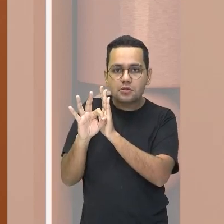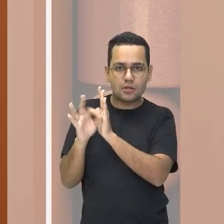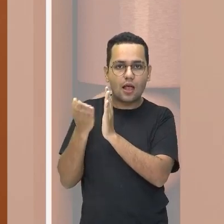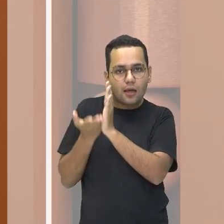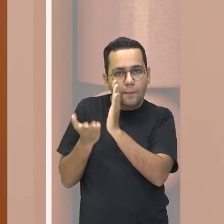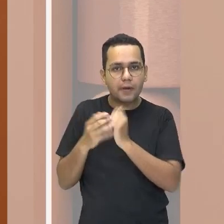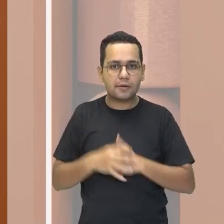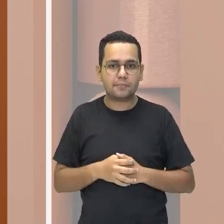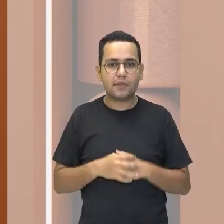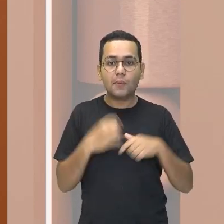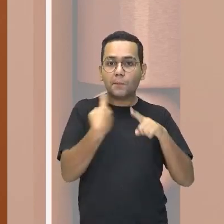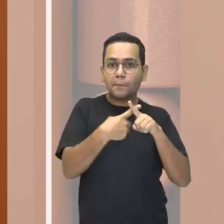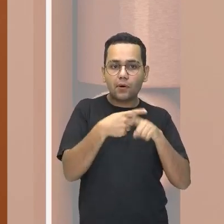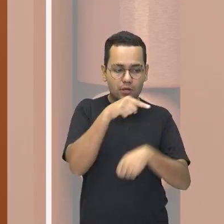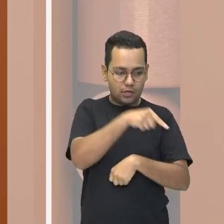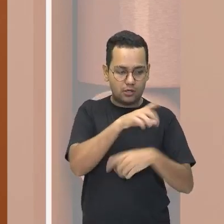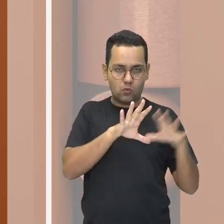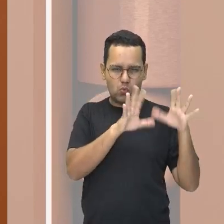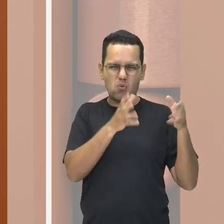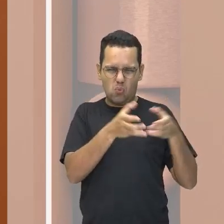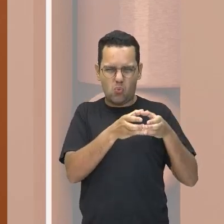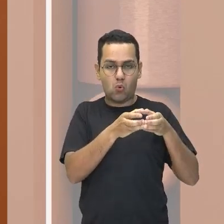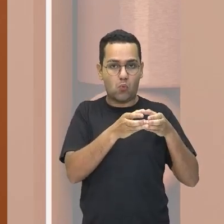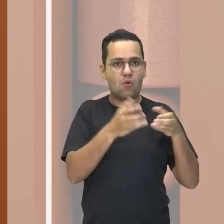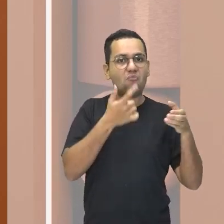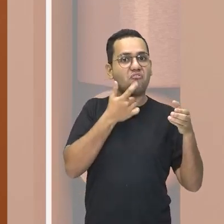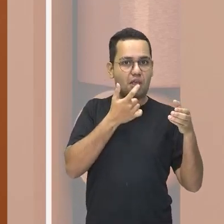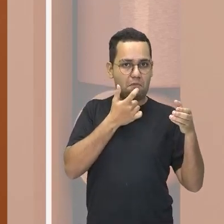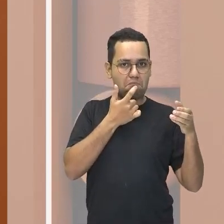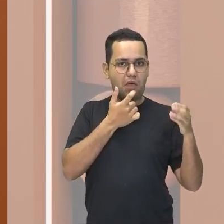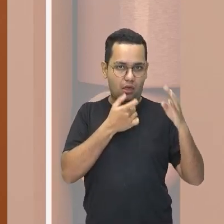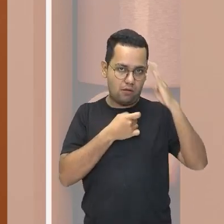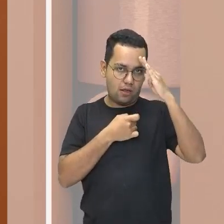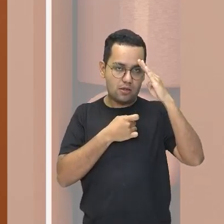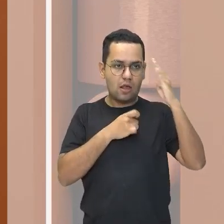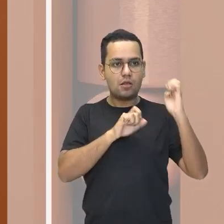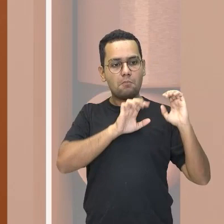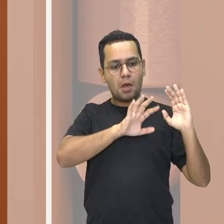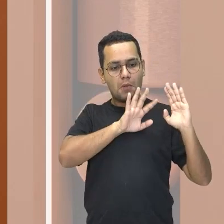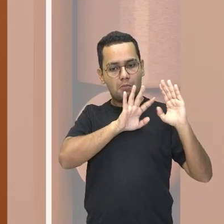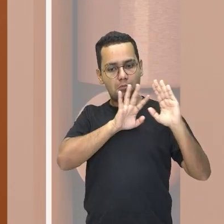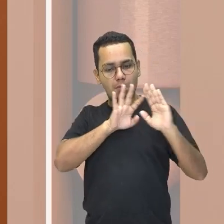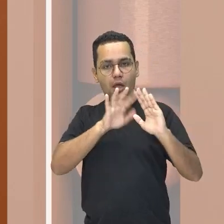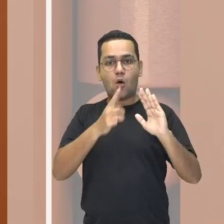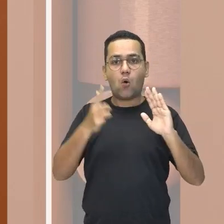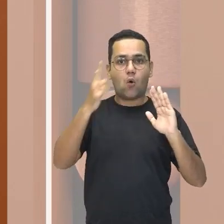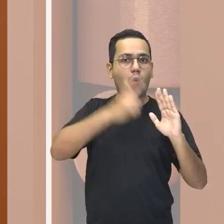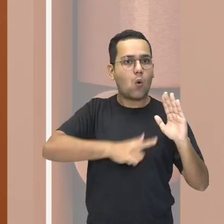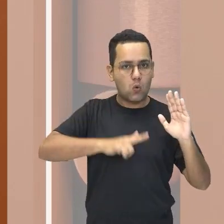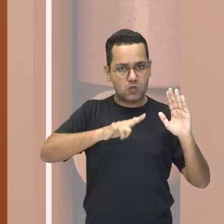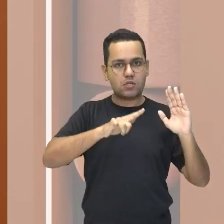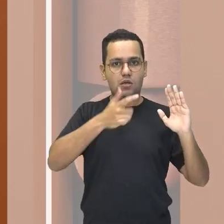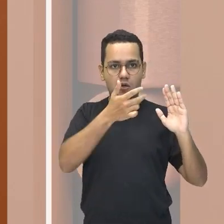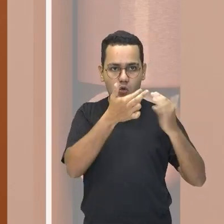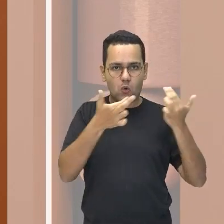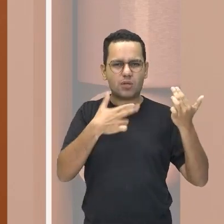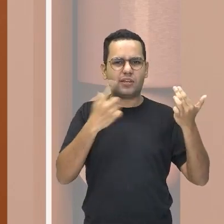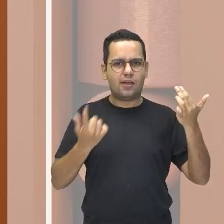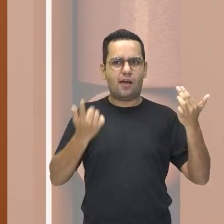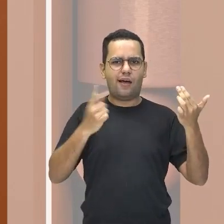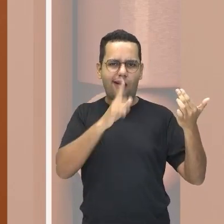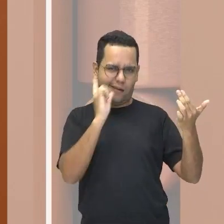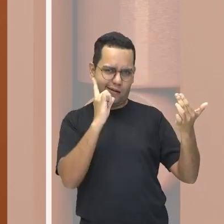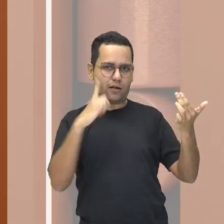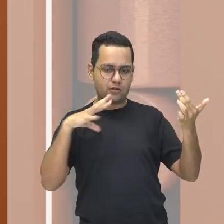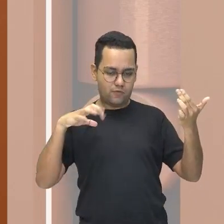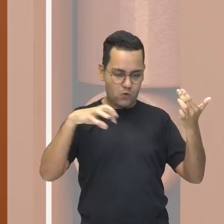Exército Vermelho começa a marchar tentando e conseguindo reconquistar os territórios que eram, naquele momento,